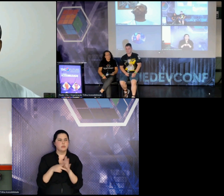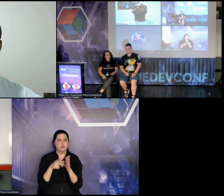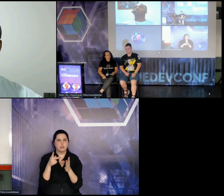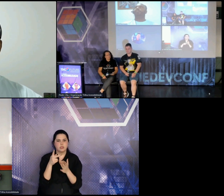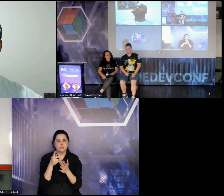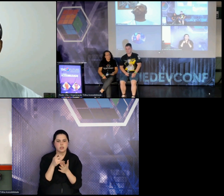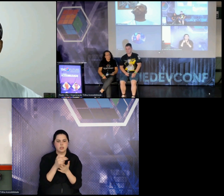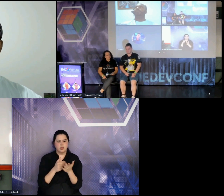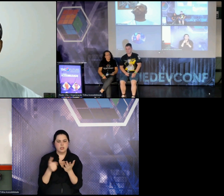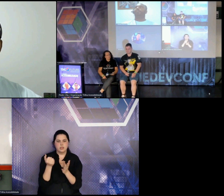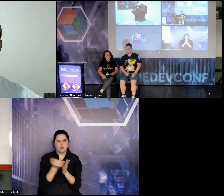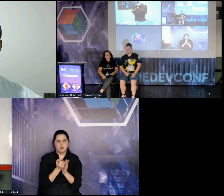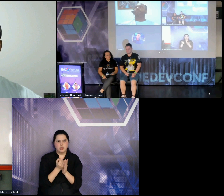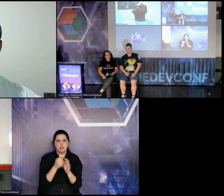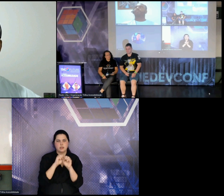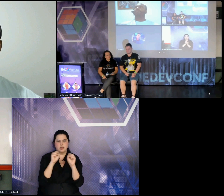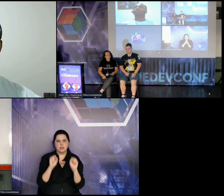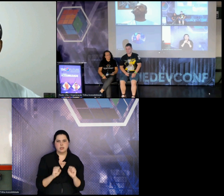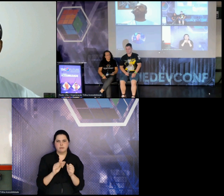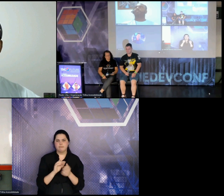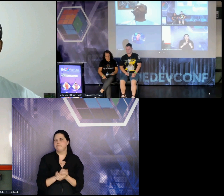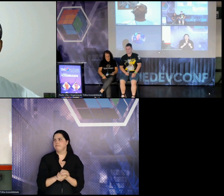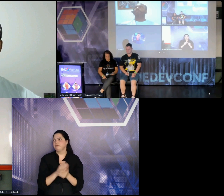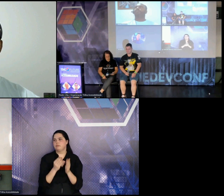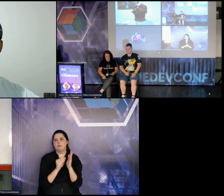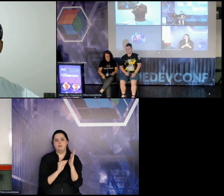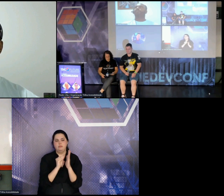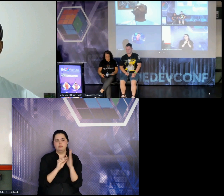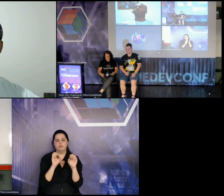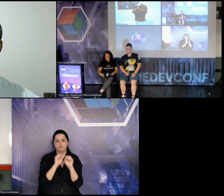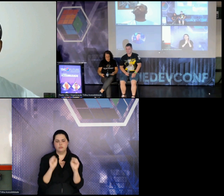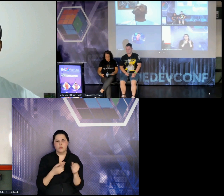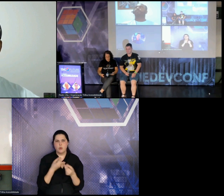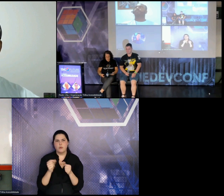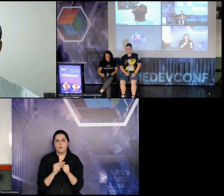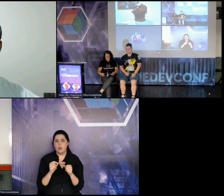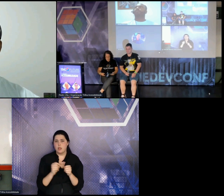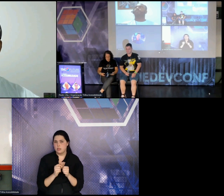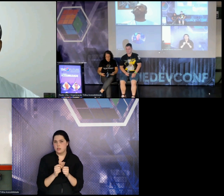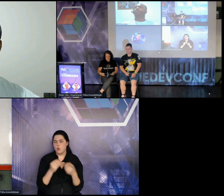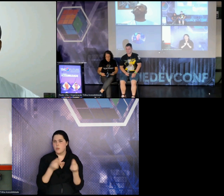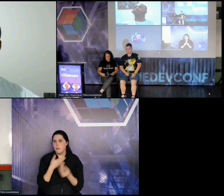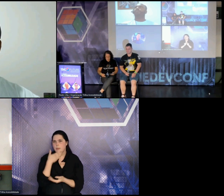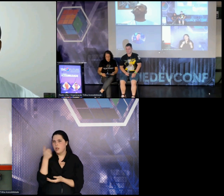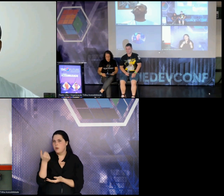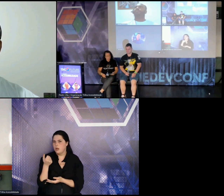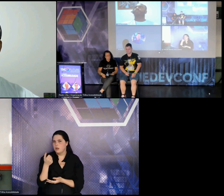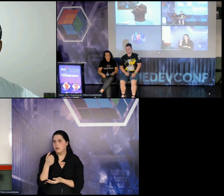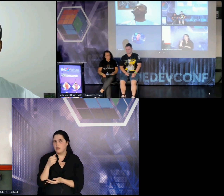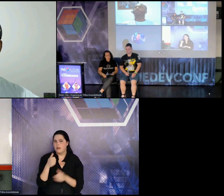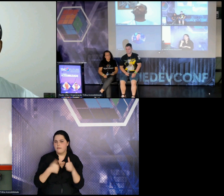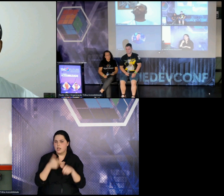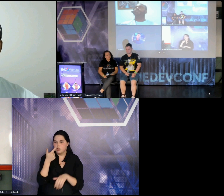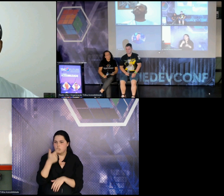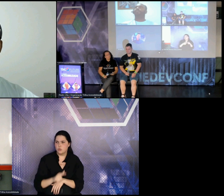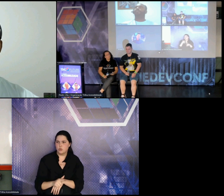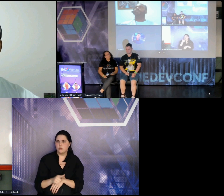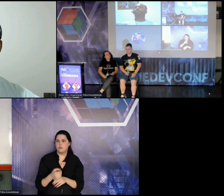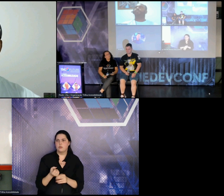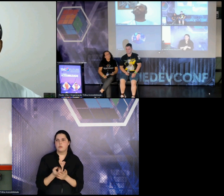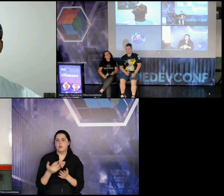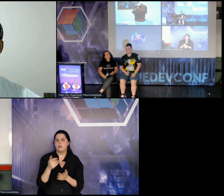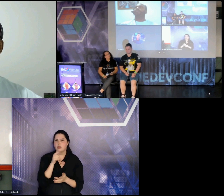system. Depois de todas essas etapas, o quanto que isso melhorou? Reavaliar, sabe? O quanto que a gente tem em